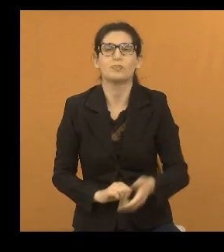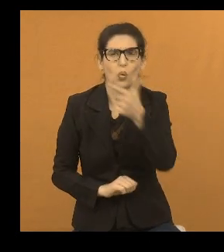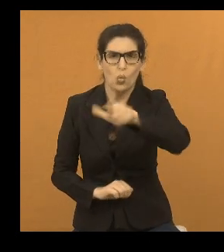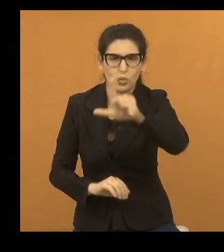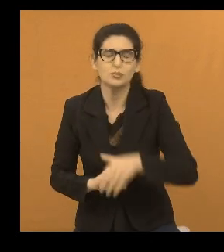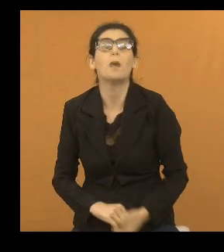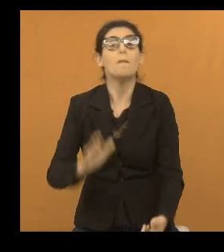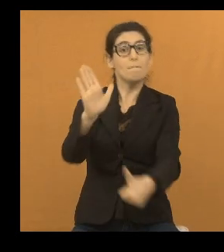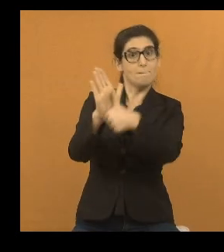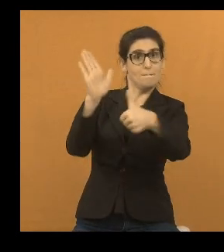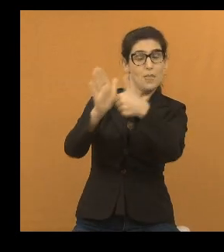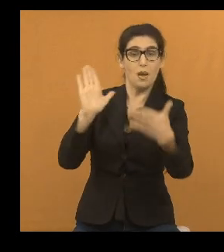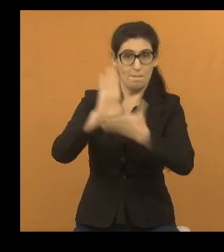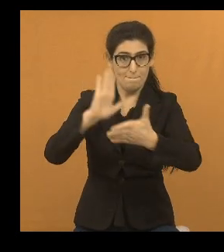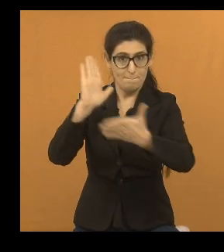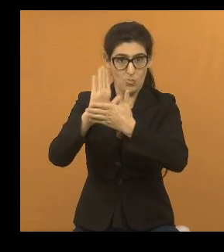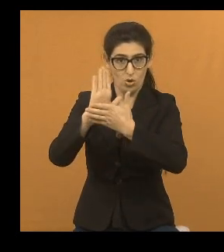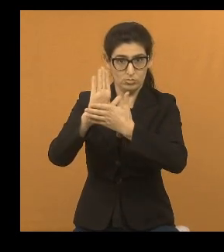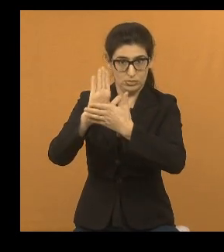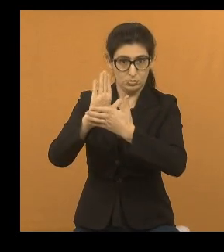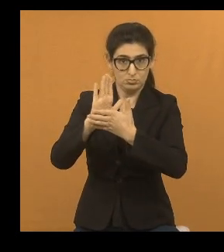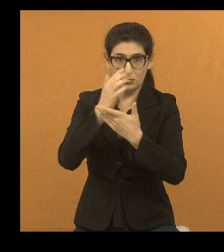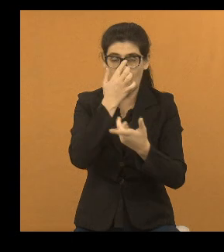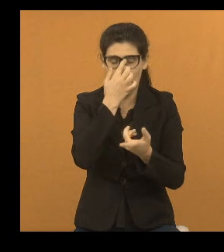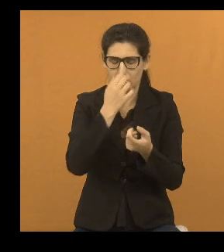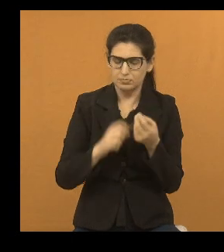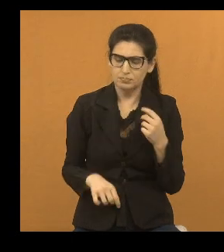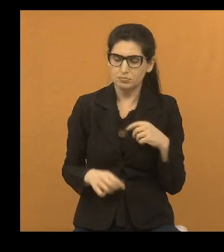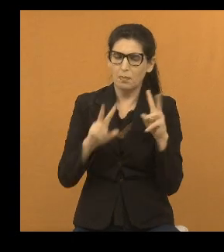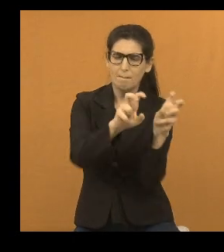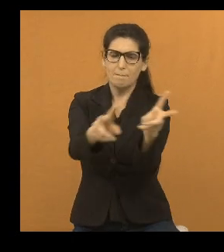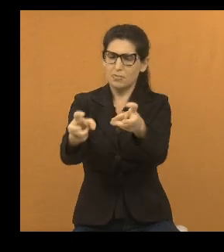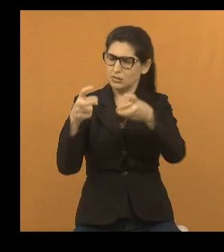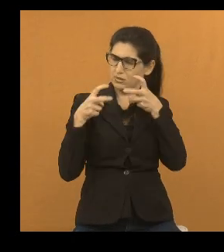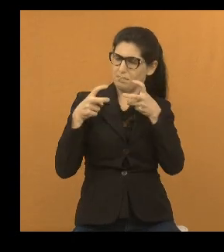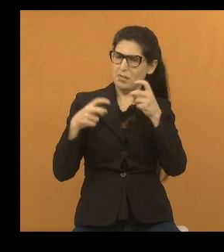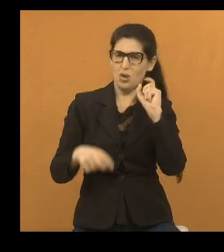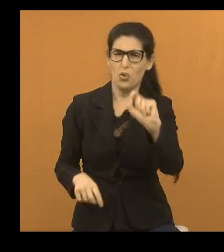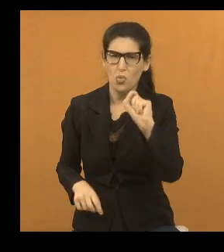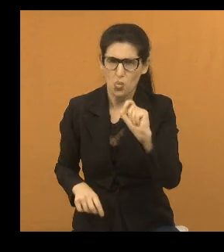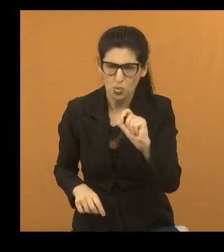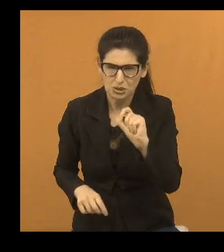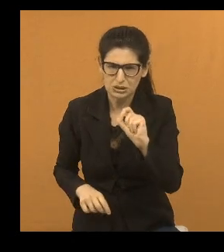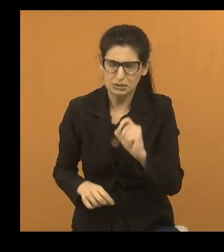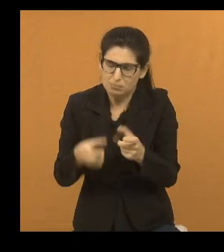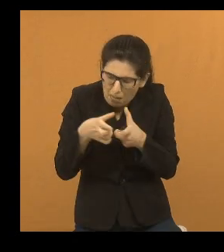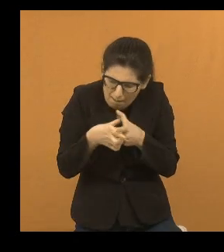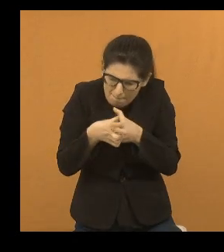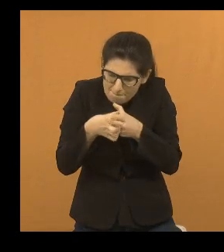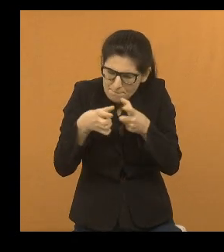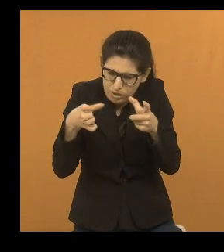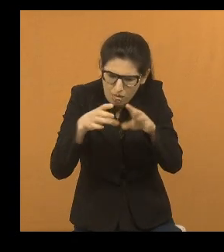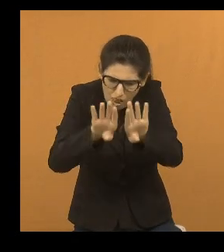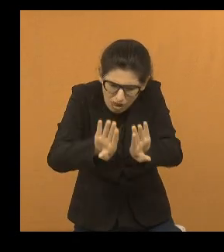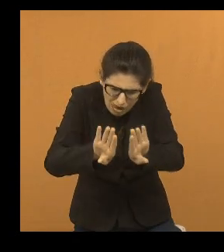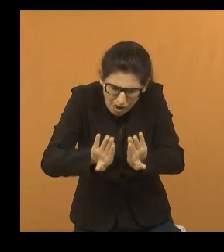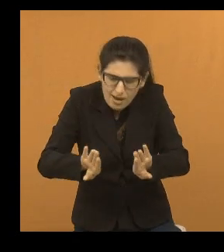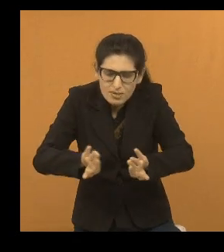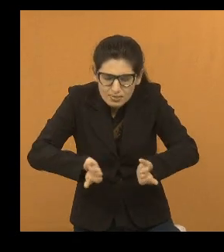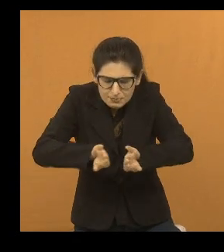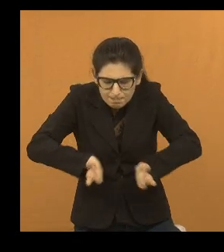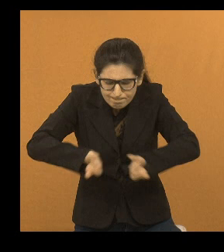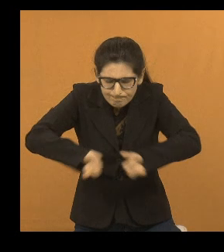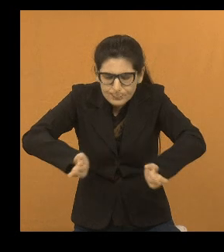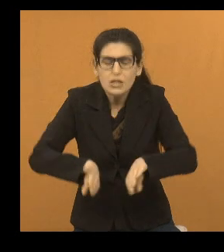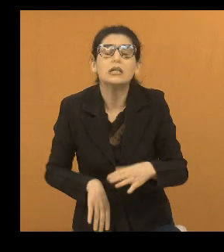Na primeira proposta, nós identificamos as características de ocupação da macrozona de destinação urbana.